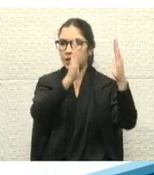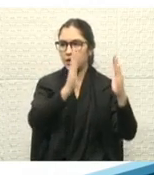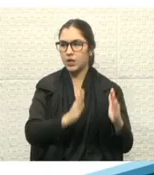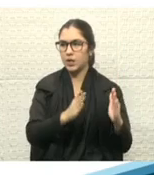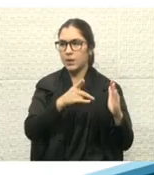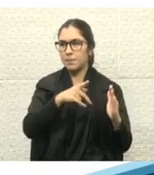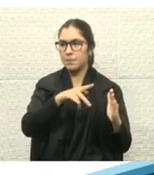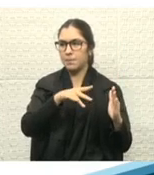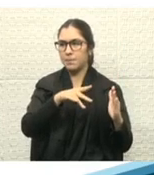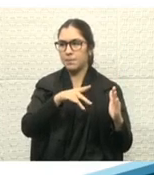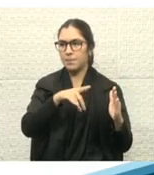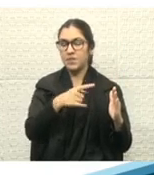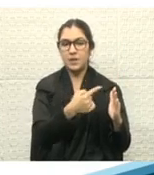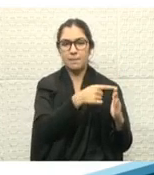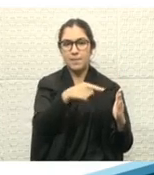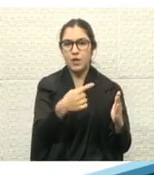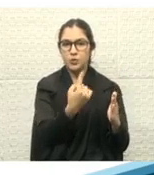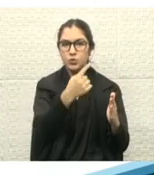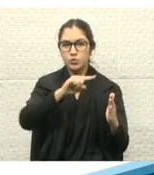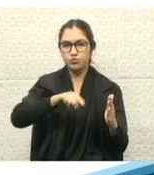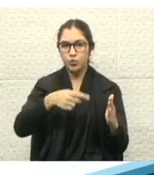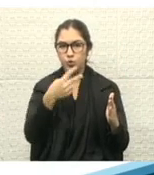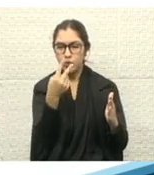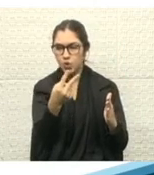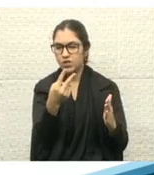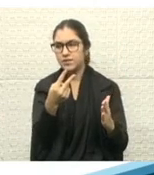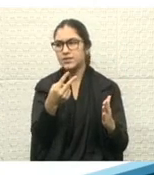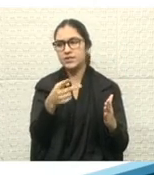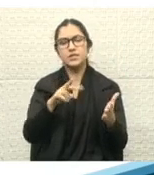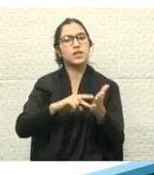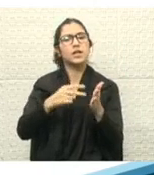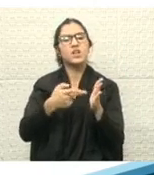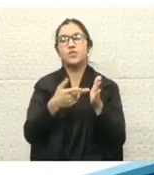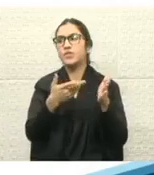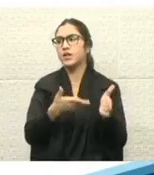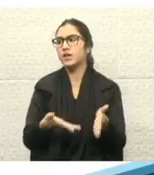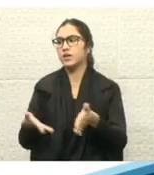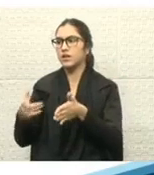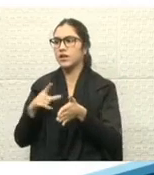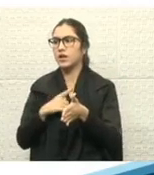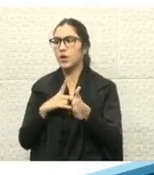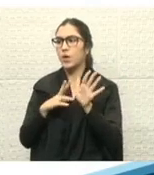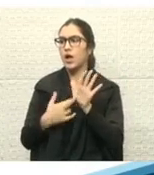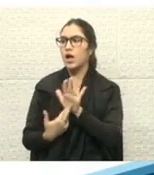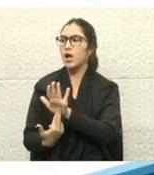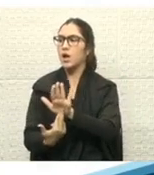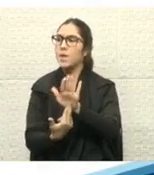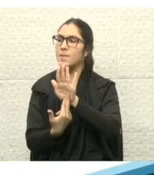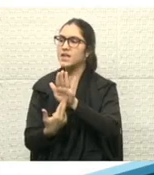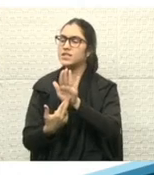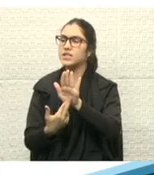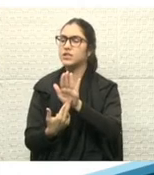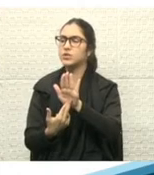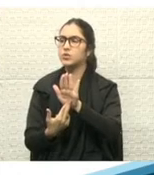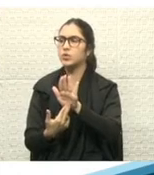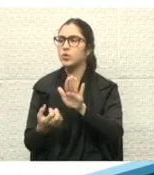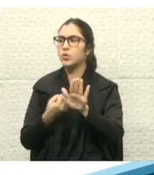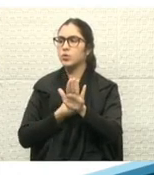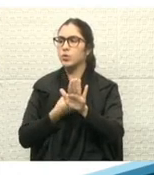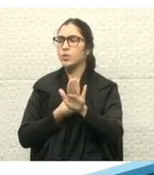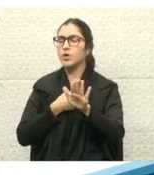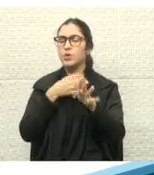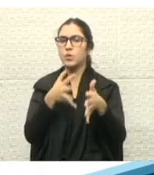complexo o ponto menos 1, 2, isso significa que eu estou representando no plano o